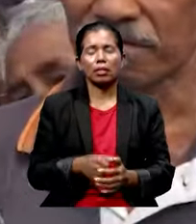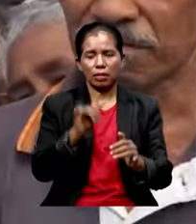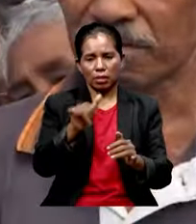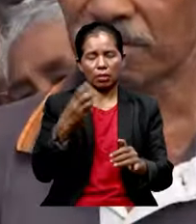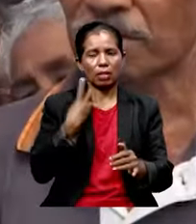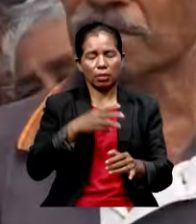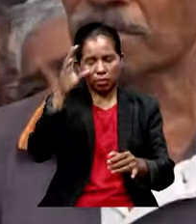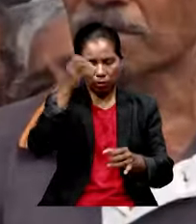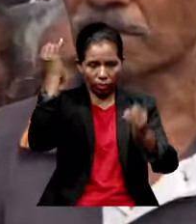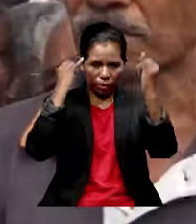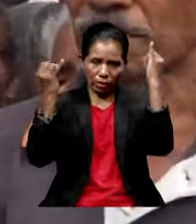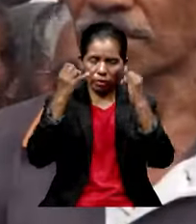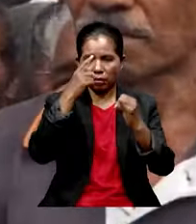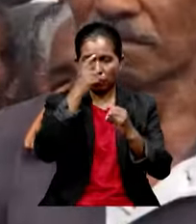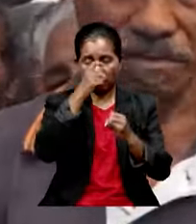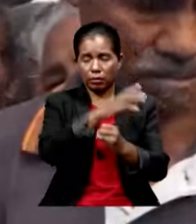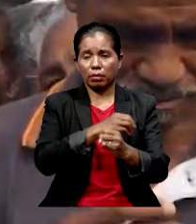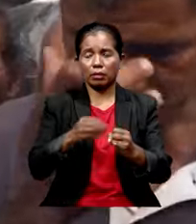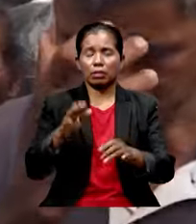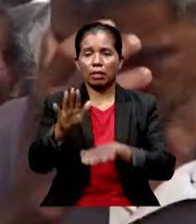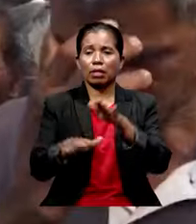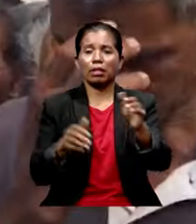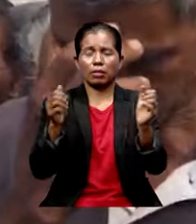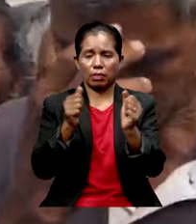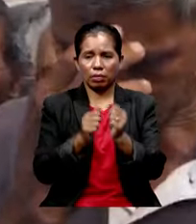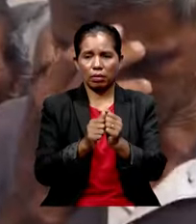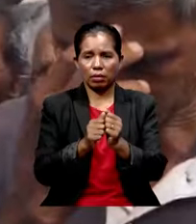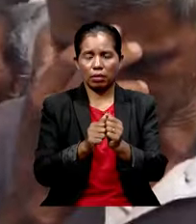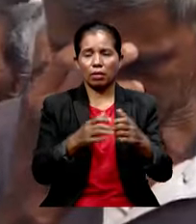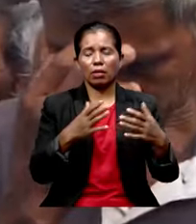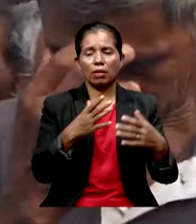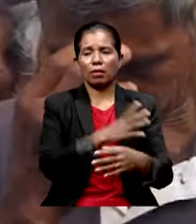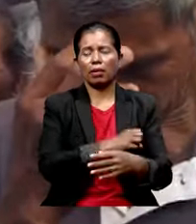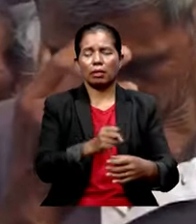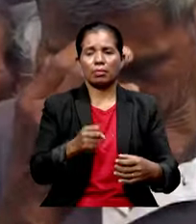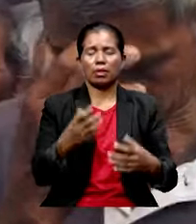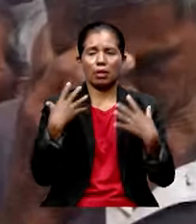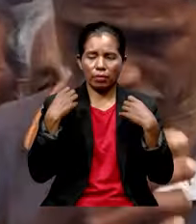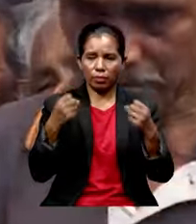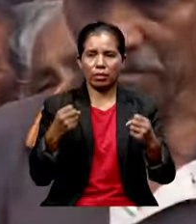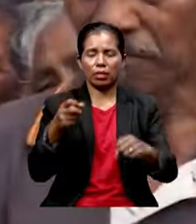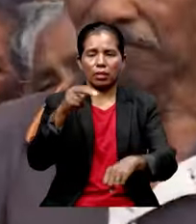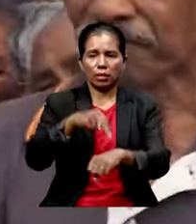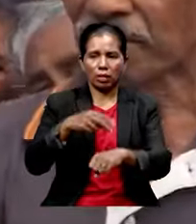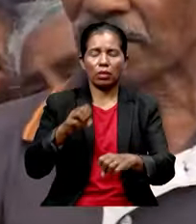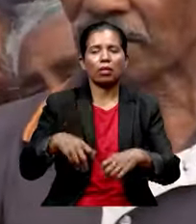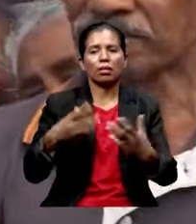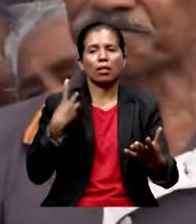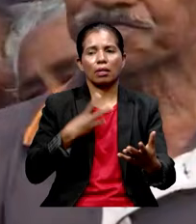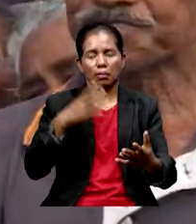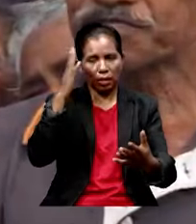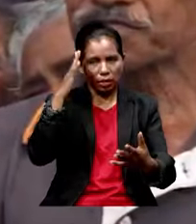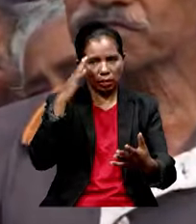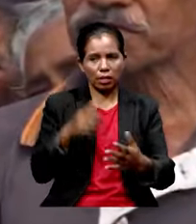e, naturalmente, se lá a força que a minha filha, força natureza, o exame que a minha